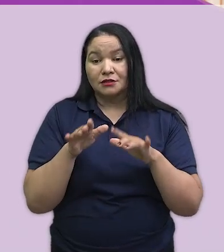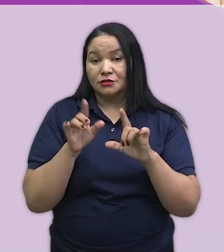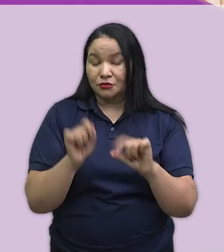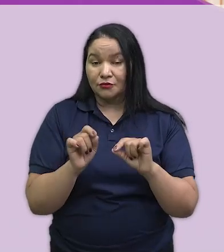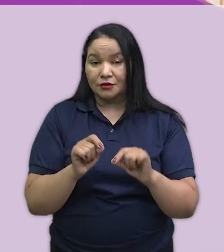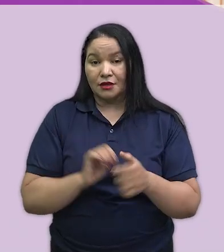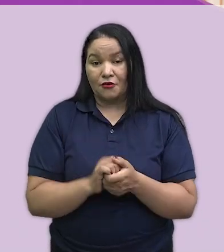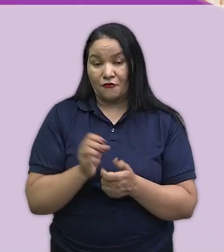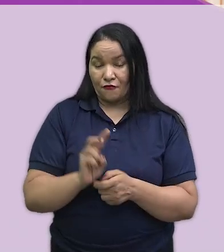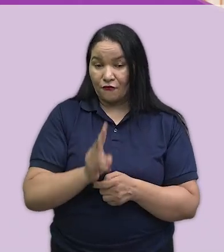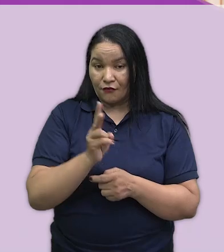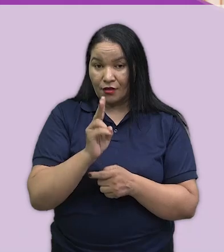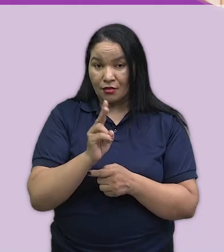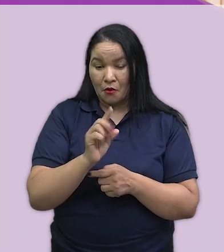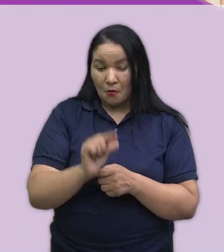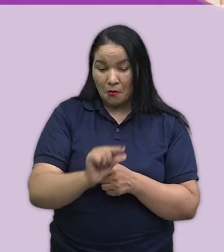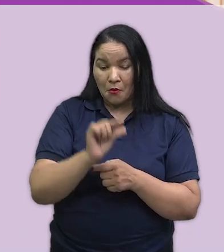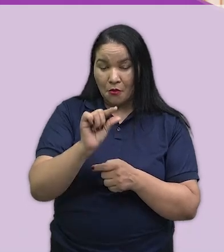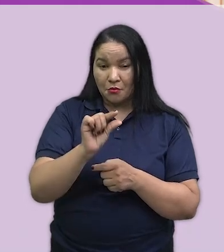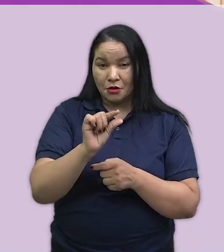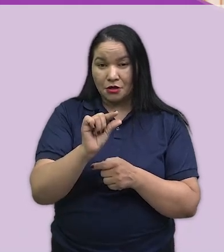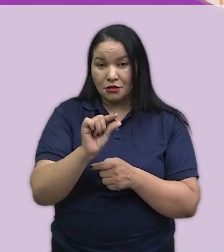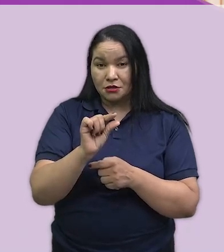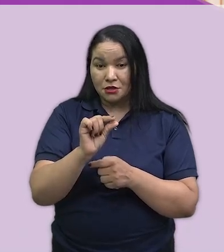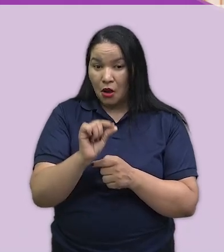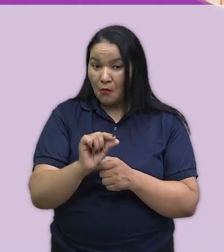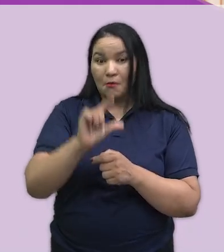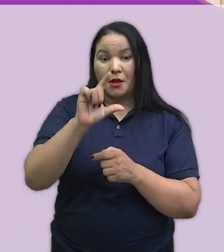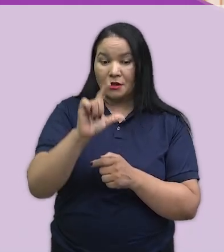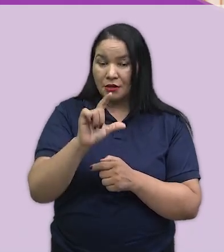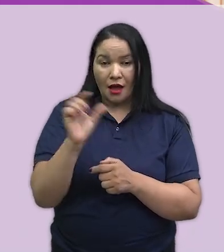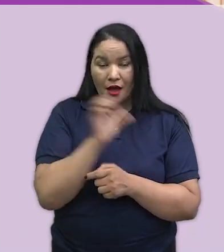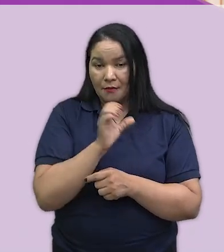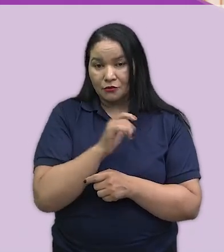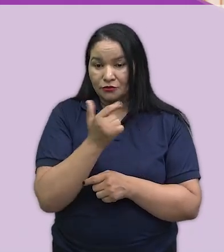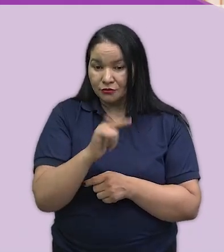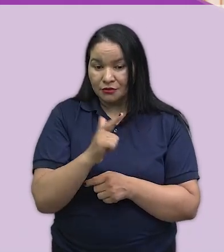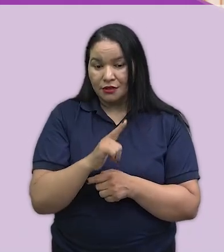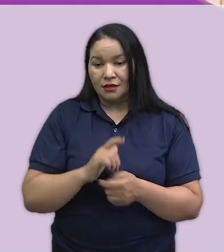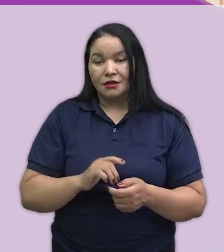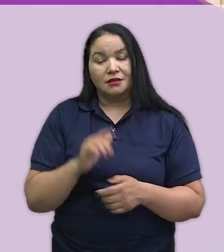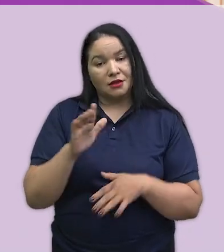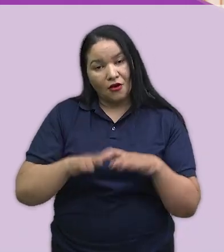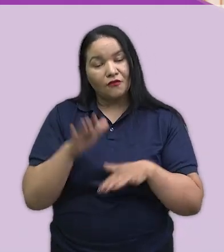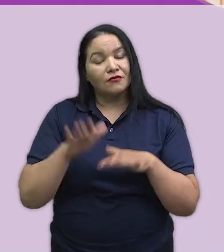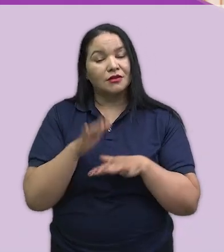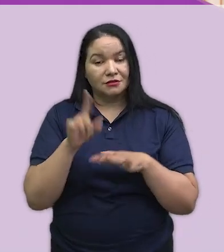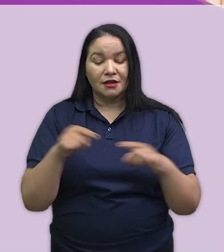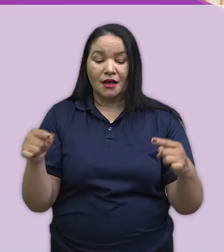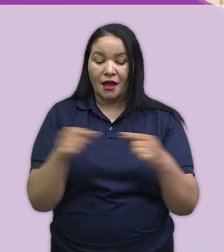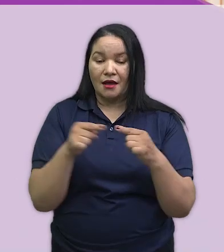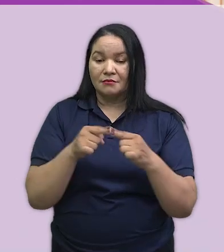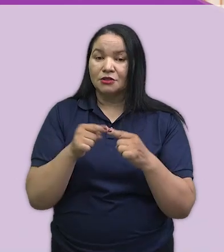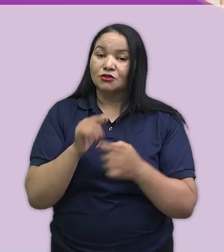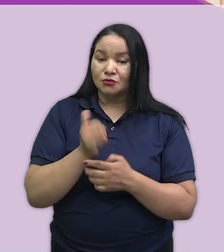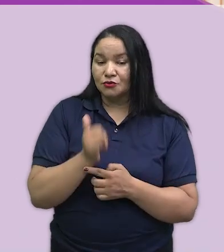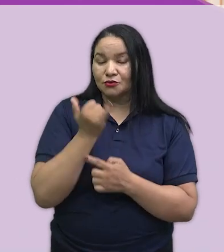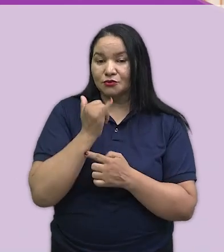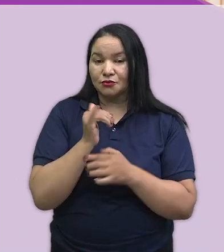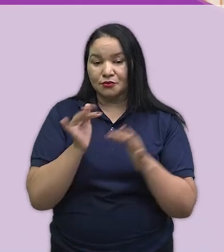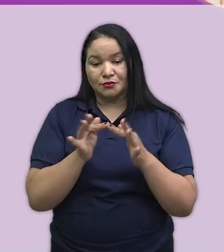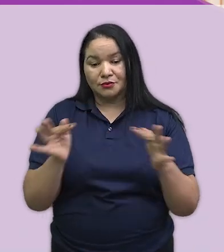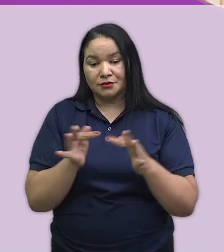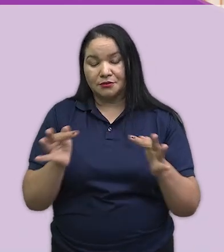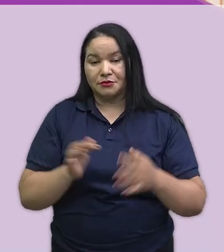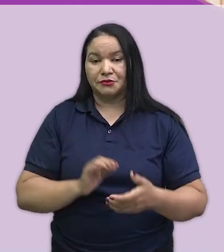que, como o valor dele não cresce, os juros não cresce tão rápido, né, talvez seja por isso que ainda o cálculo dos